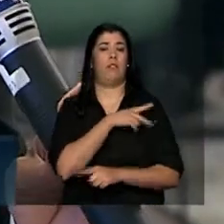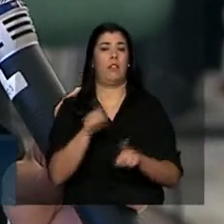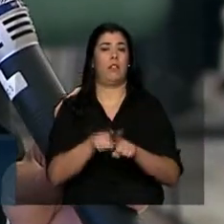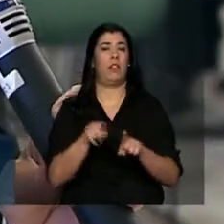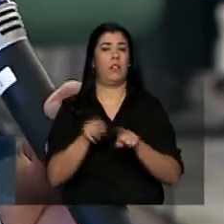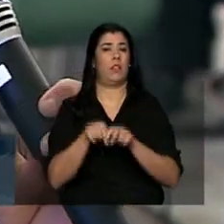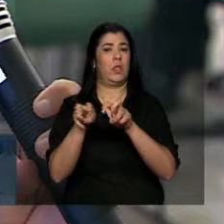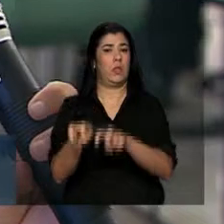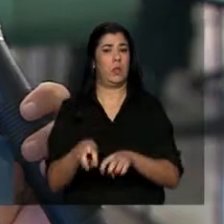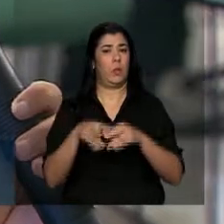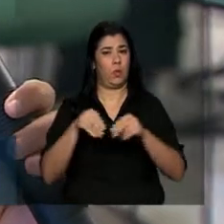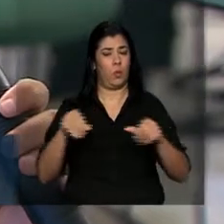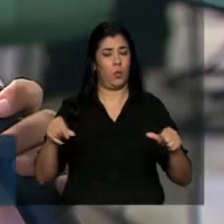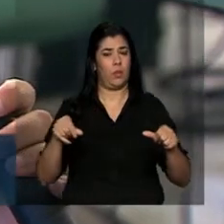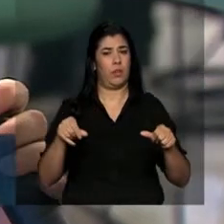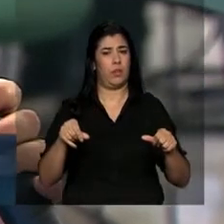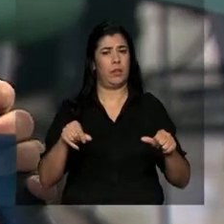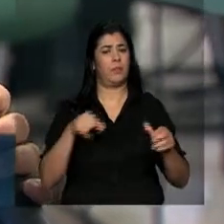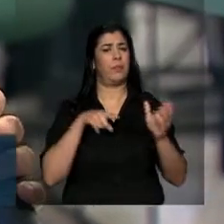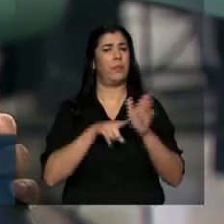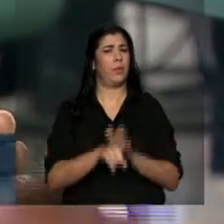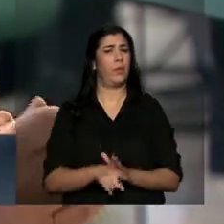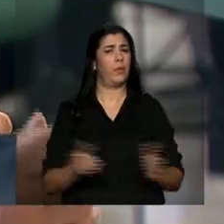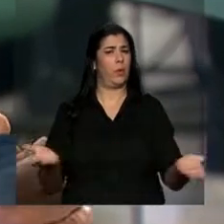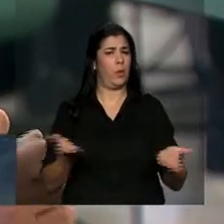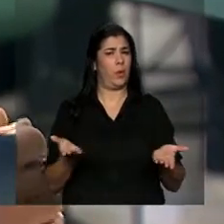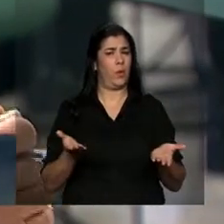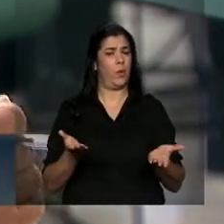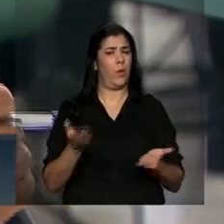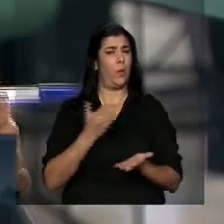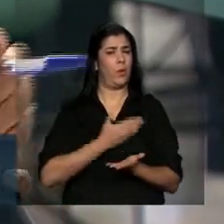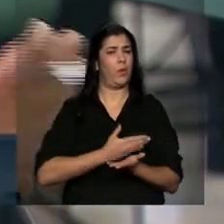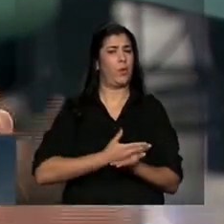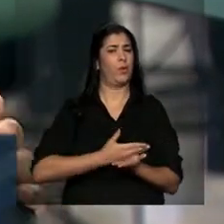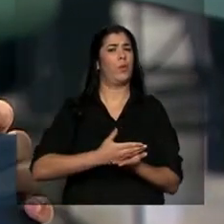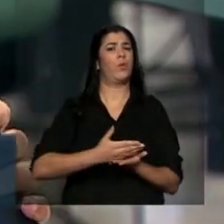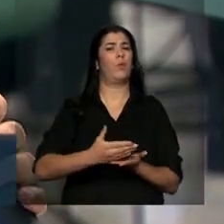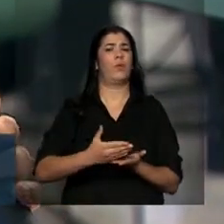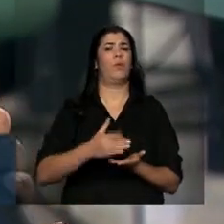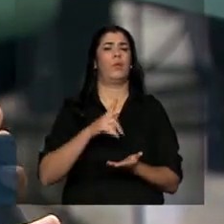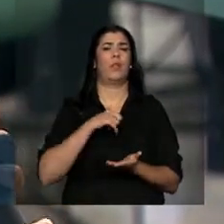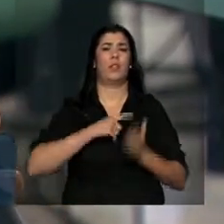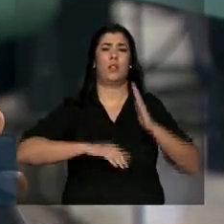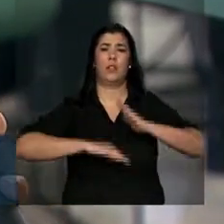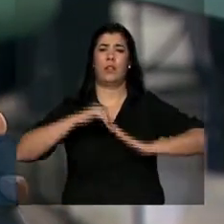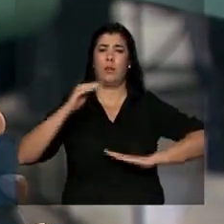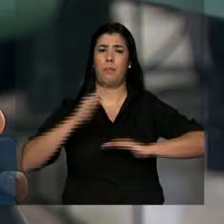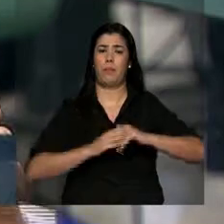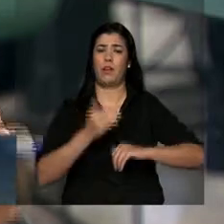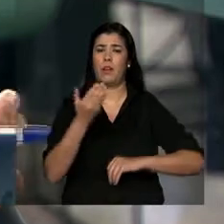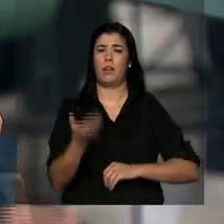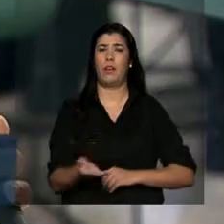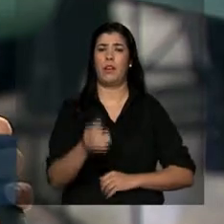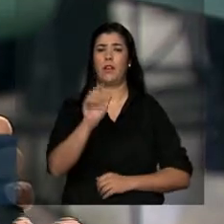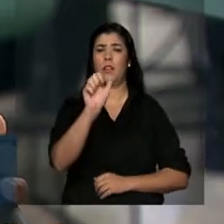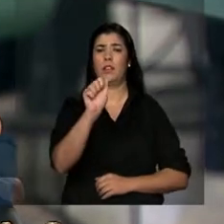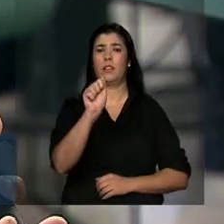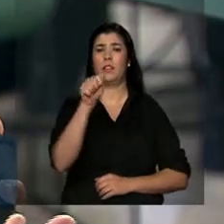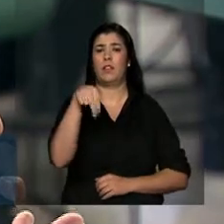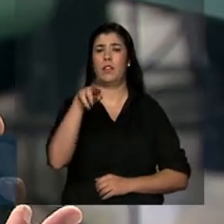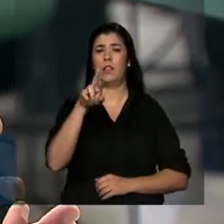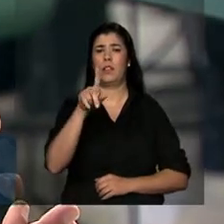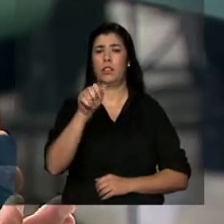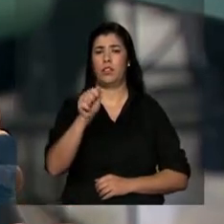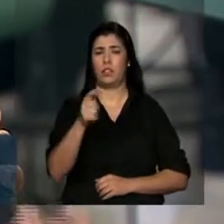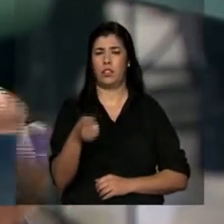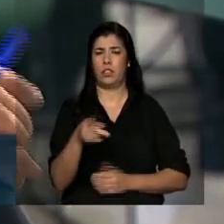o momento de começar a atuação dessa agência? O que que está faltando? Parece